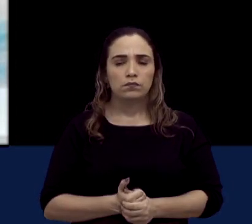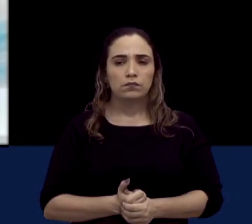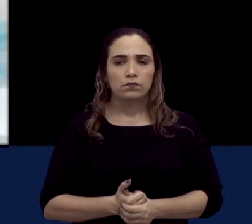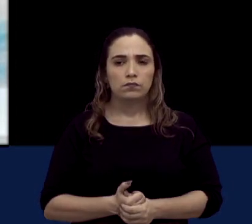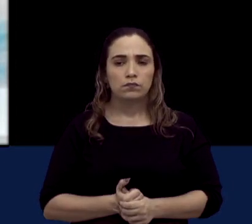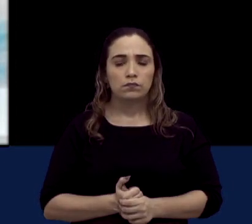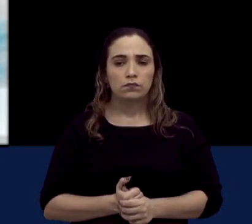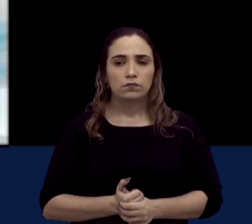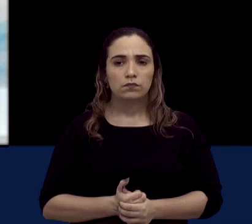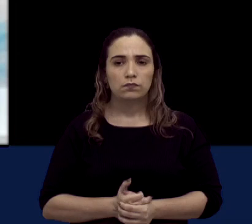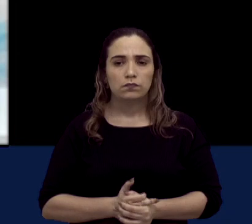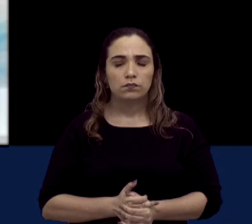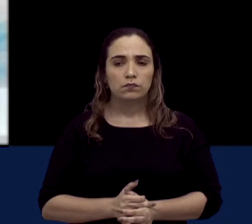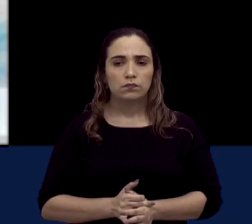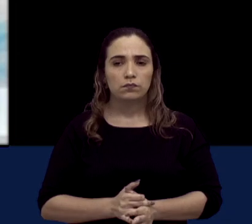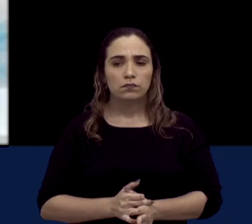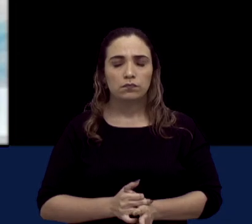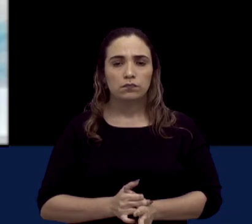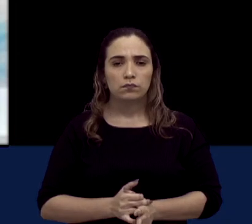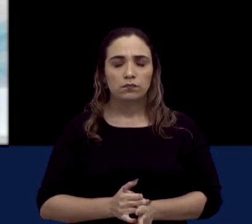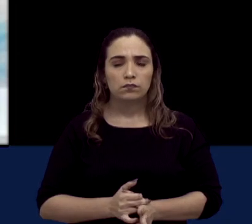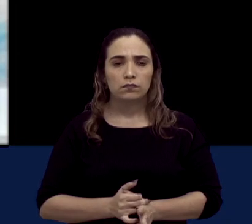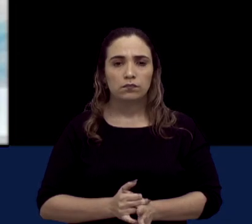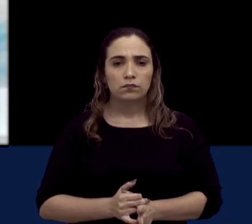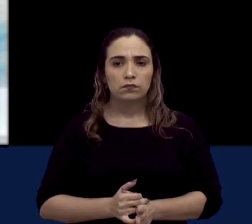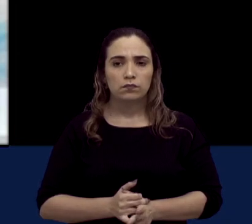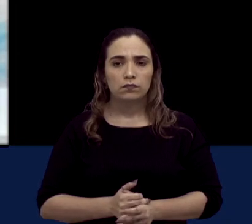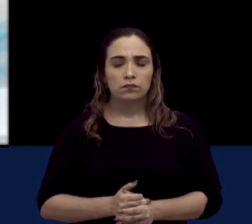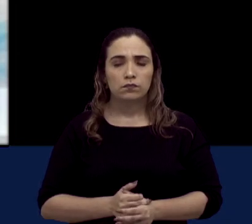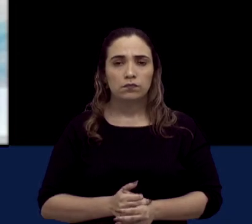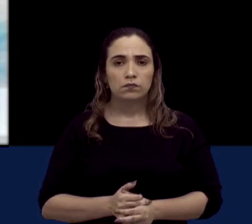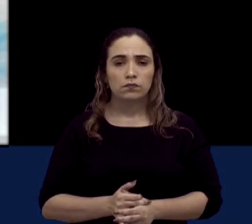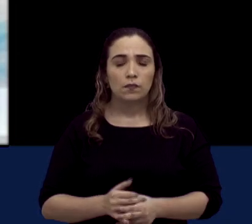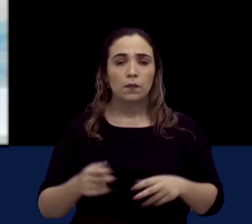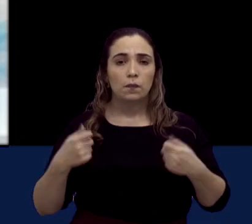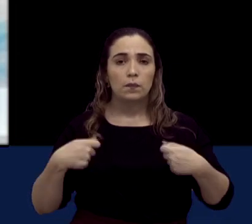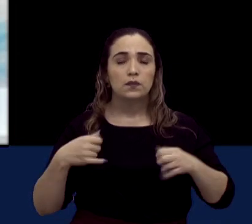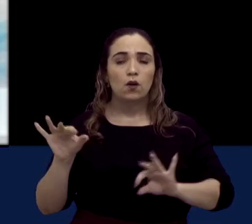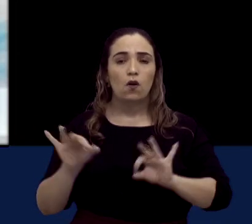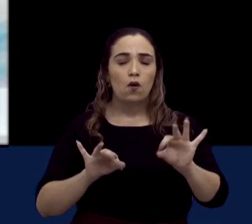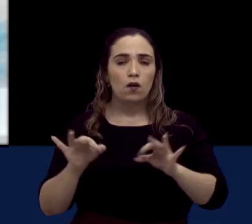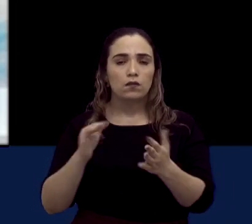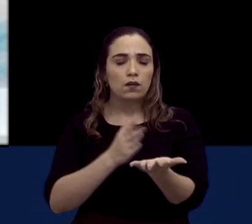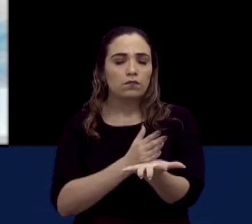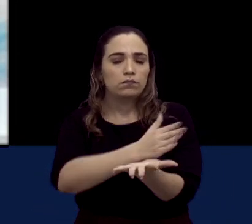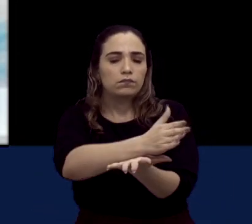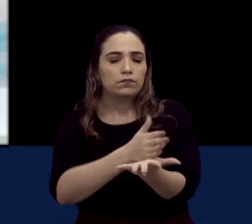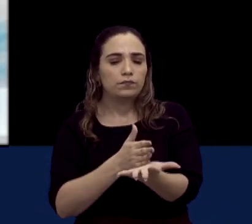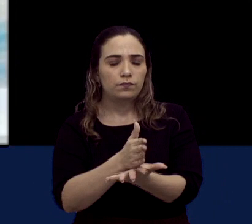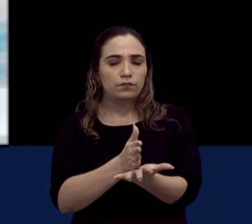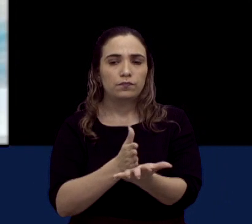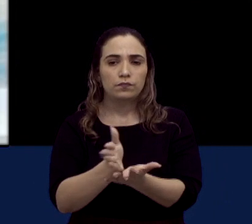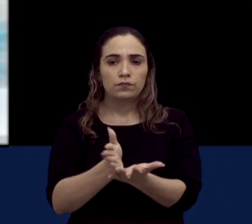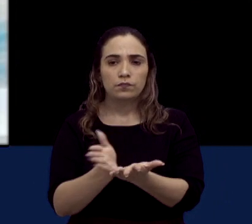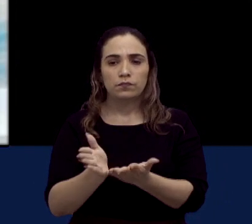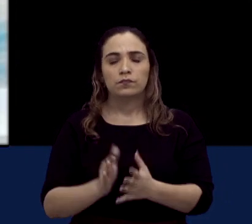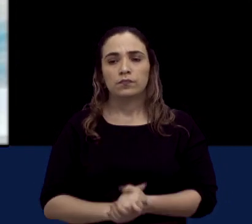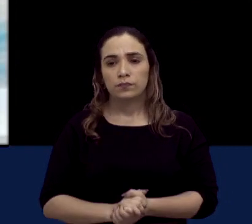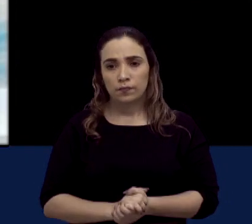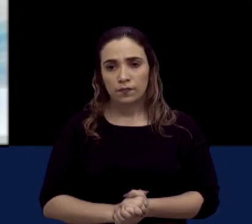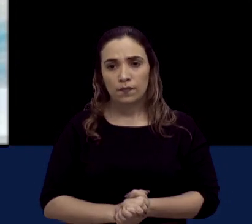mais, nada menos, para estabelecer processos, para que as